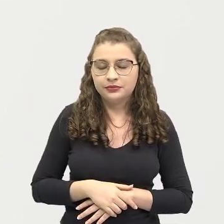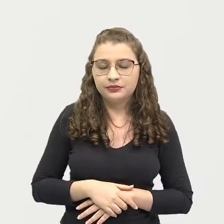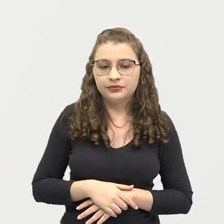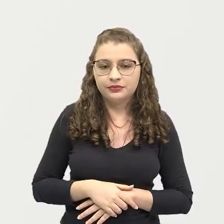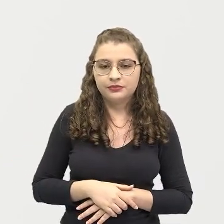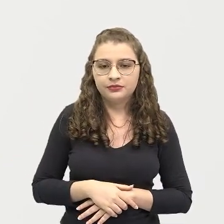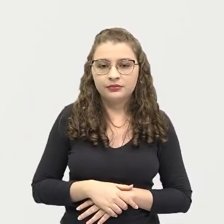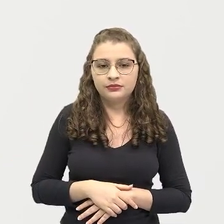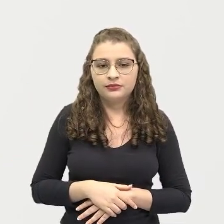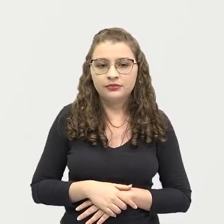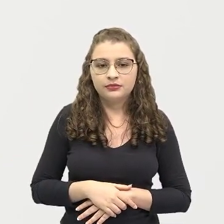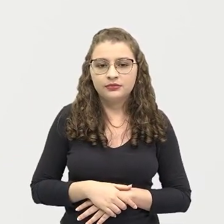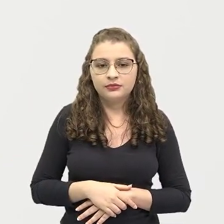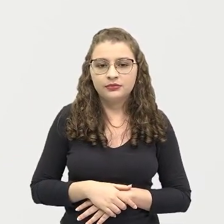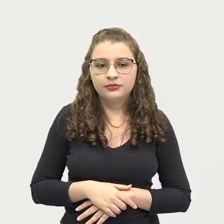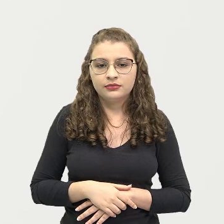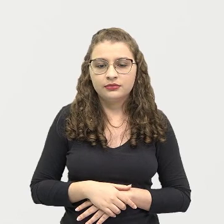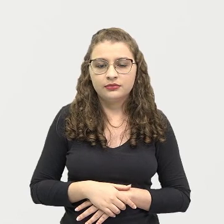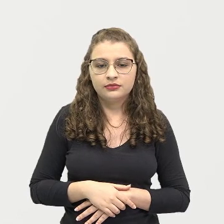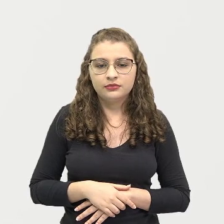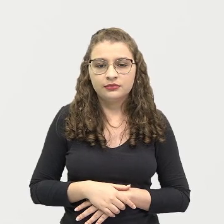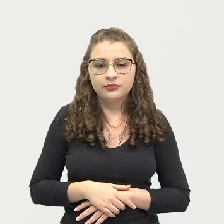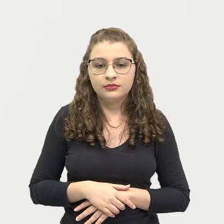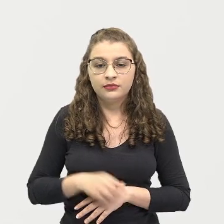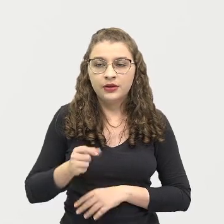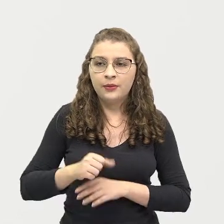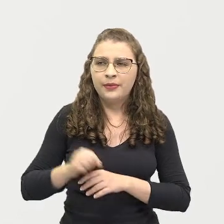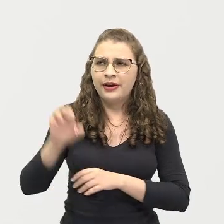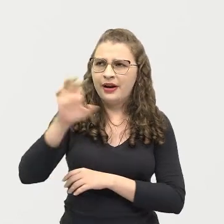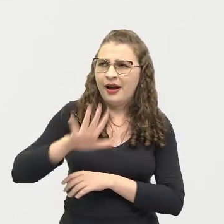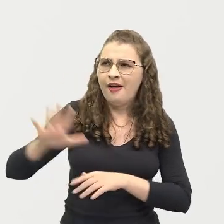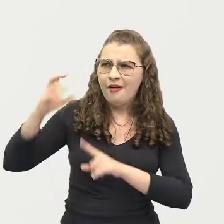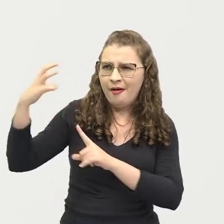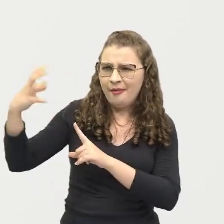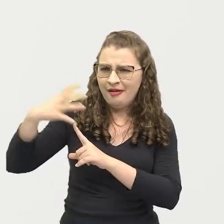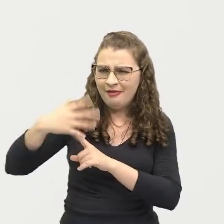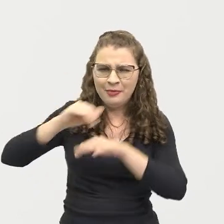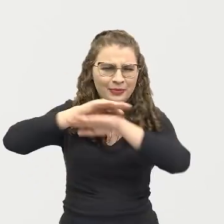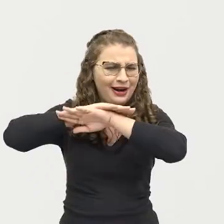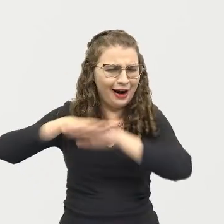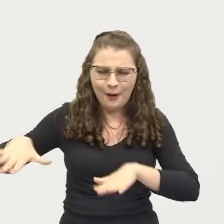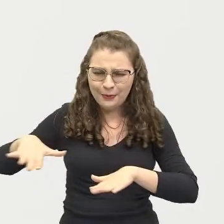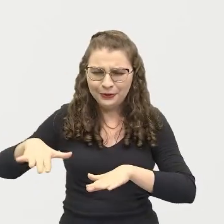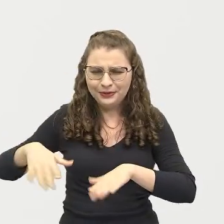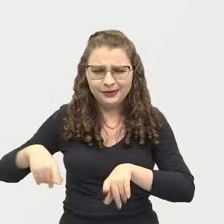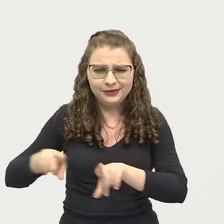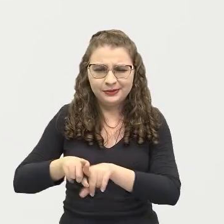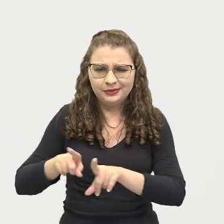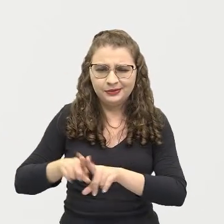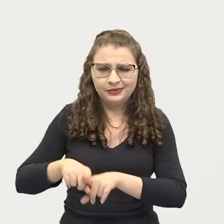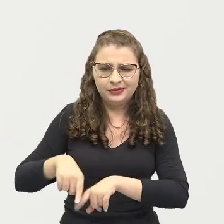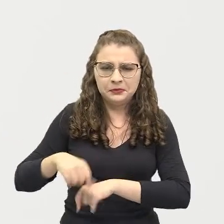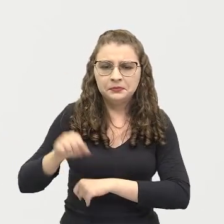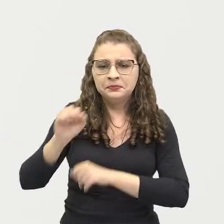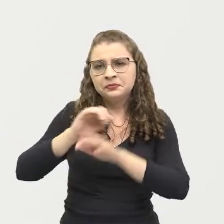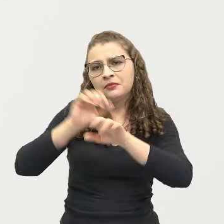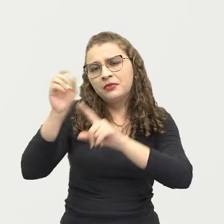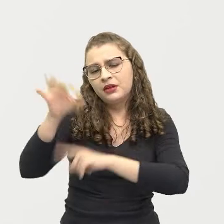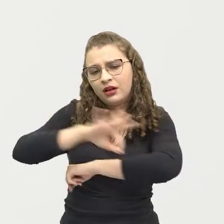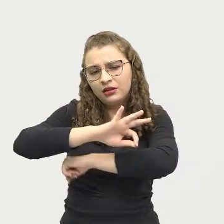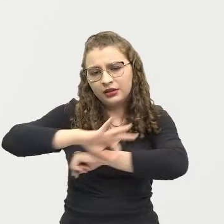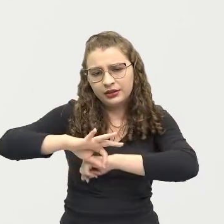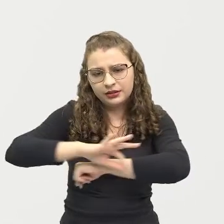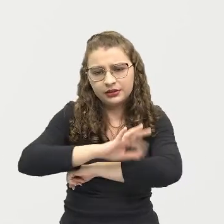vamos romper com o clássico, para abolir os moldes europeus que ditavam as regras na literatura, nas artes plásticas e na arquitetura e na